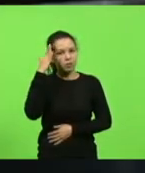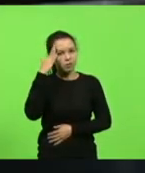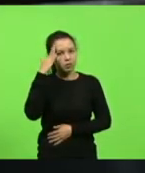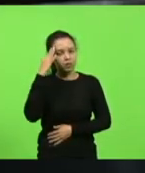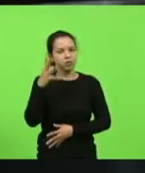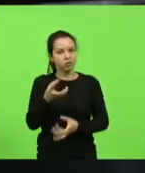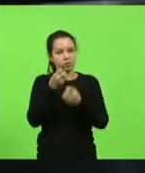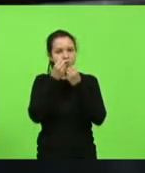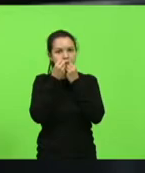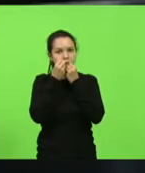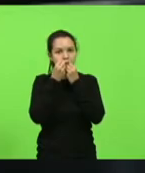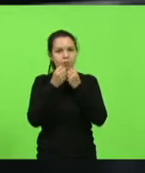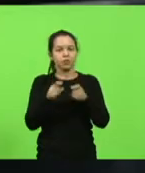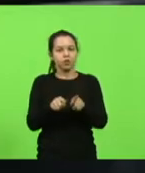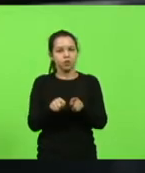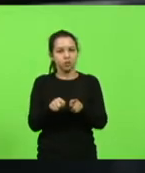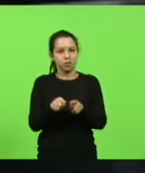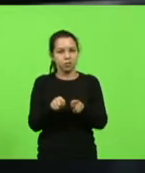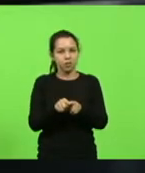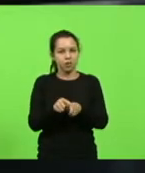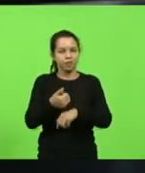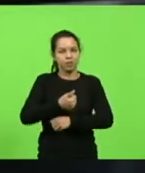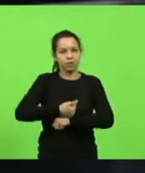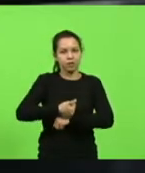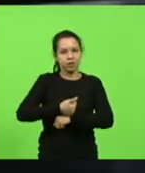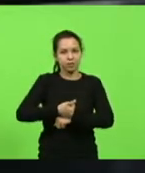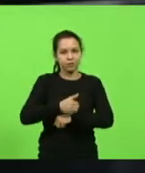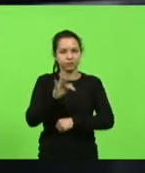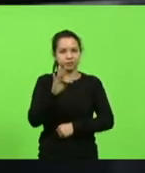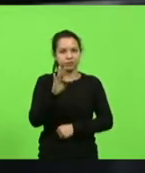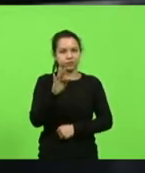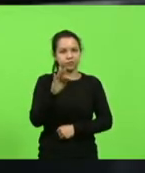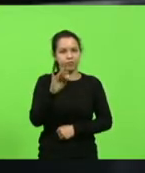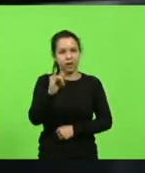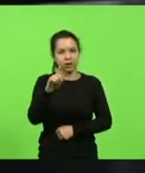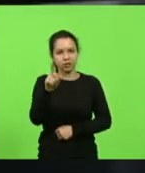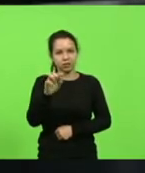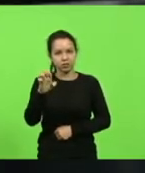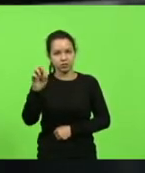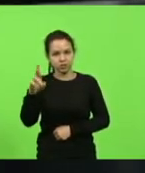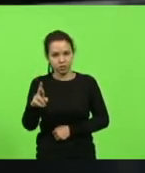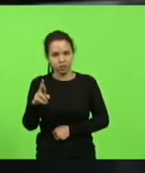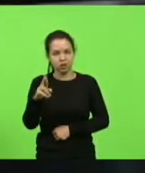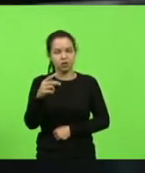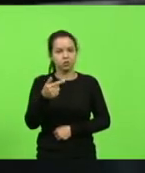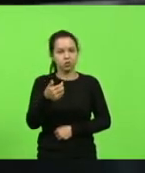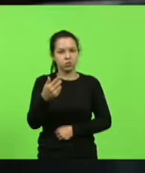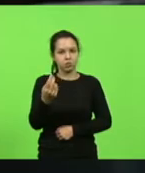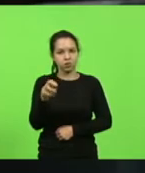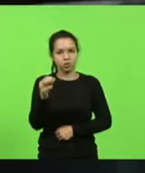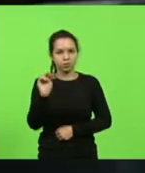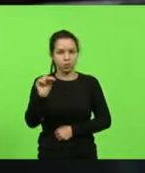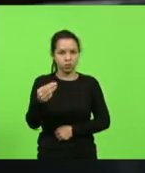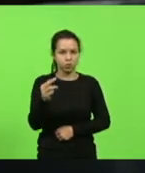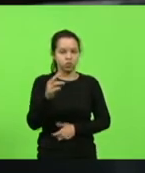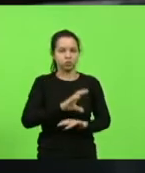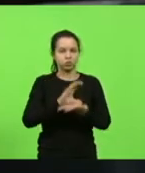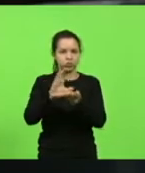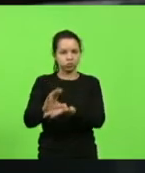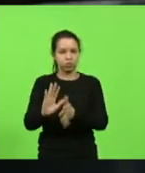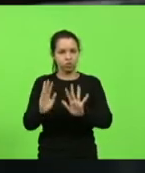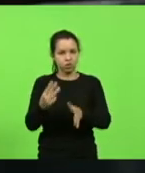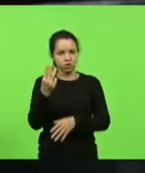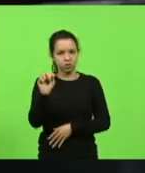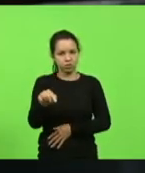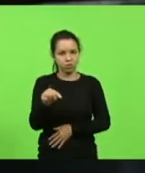da farmacêutica Pfizer, que previa 70 milhões de doses de vacinas, 3 milhões entregues já em